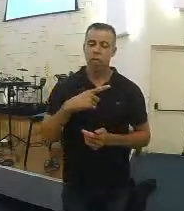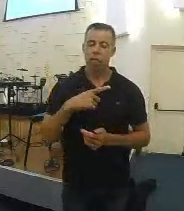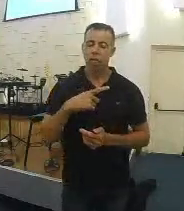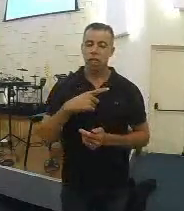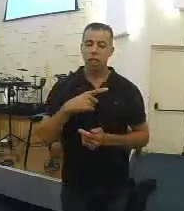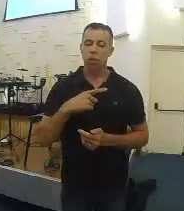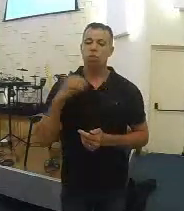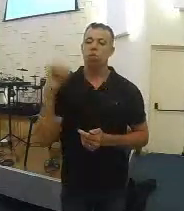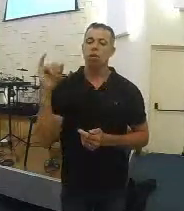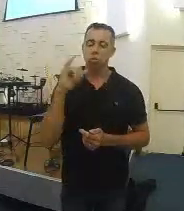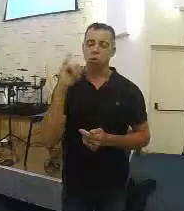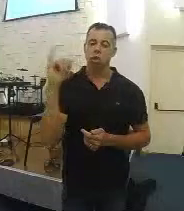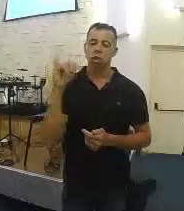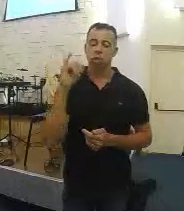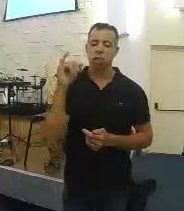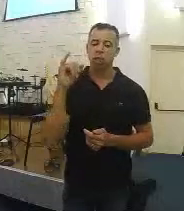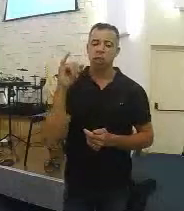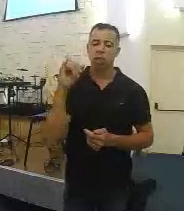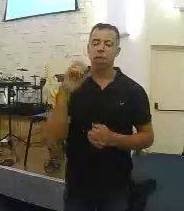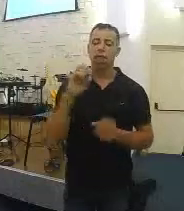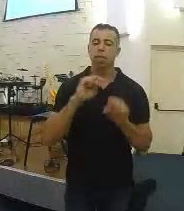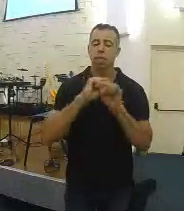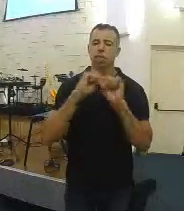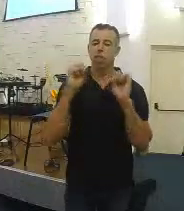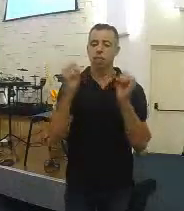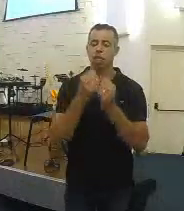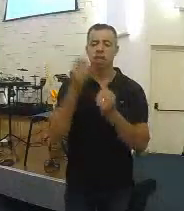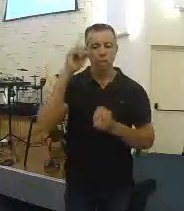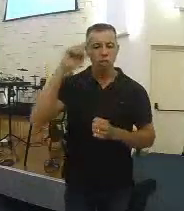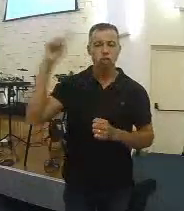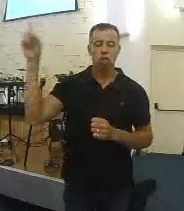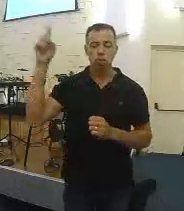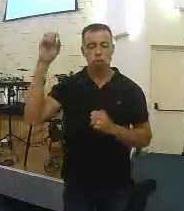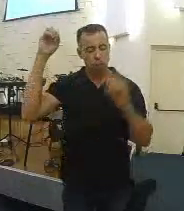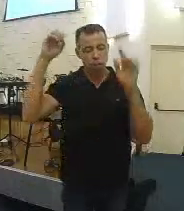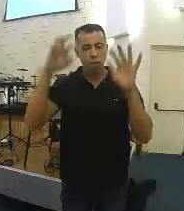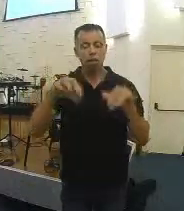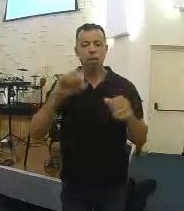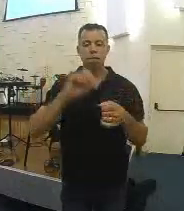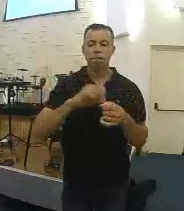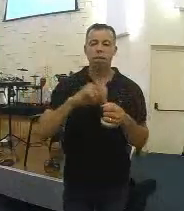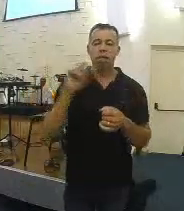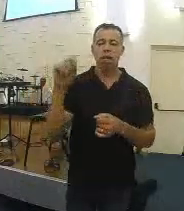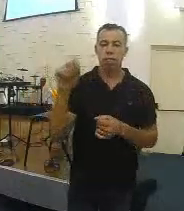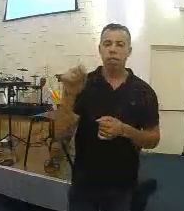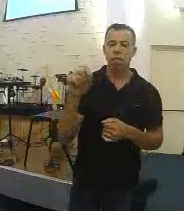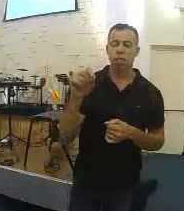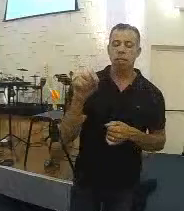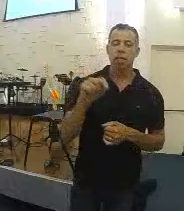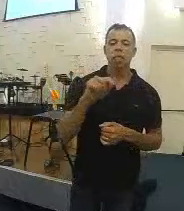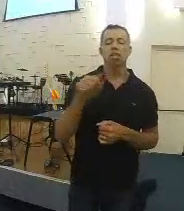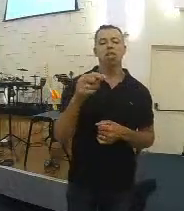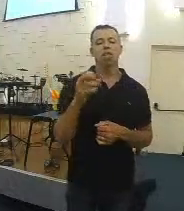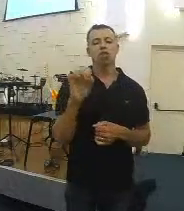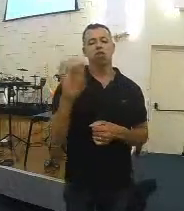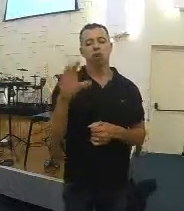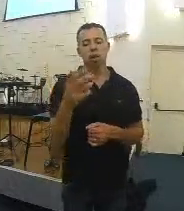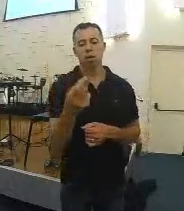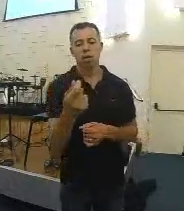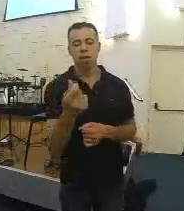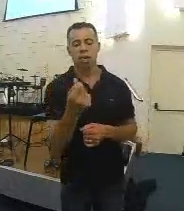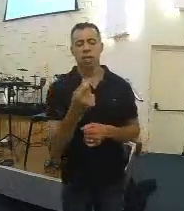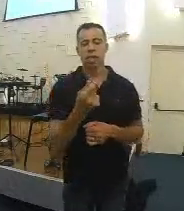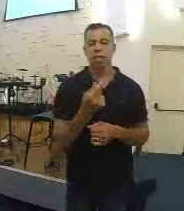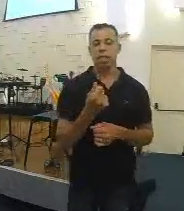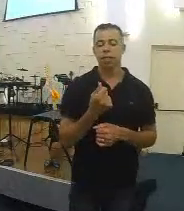Deus te chamou para quê? Deus tem te capacitado para fazer o quê? Você quer apenas ganhar dinheiro? Ou você